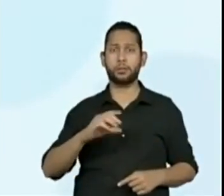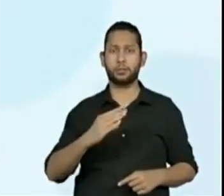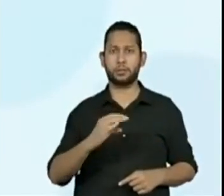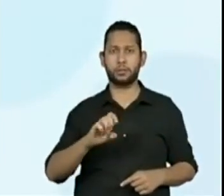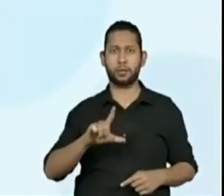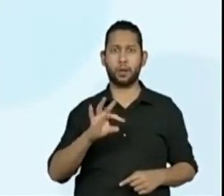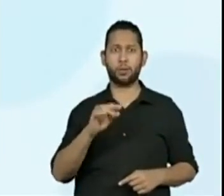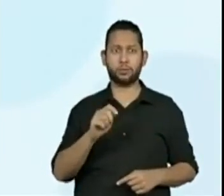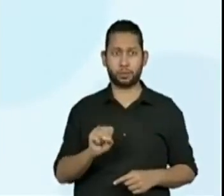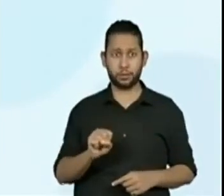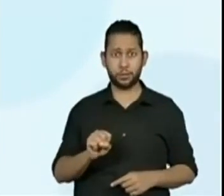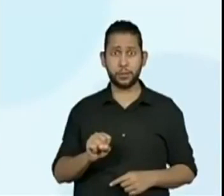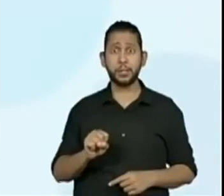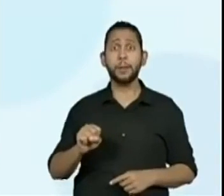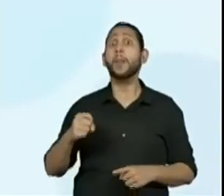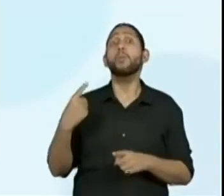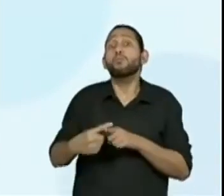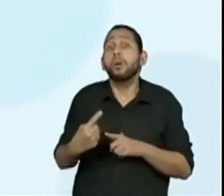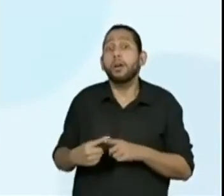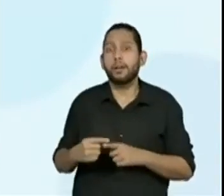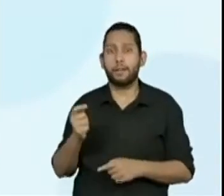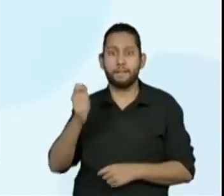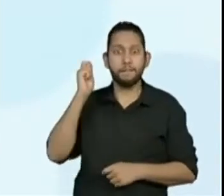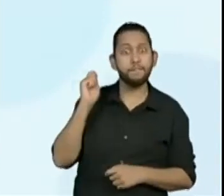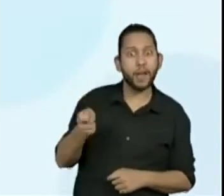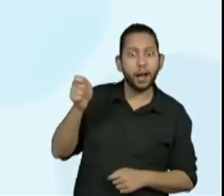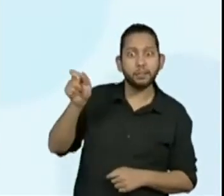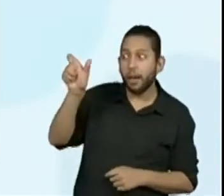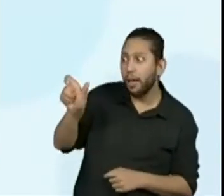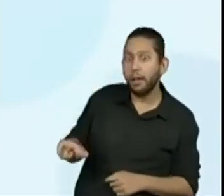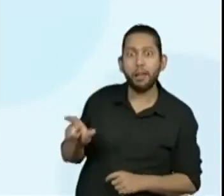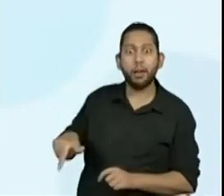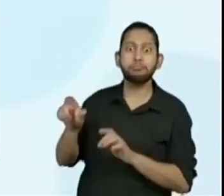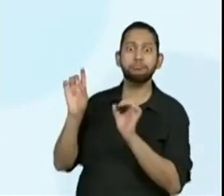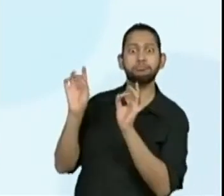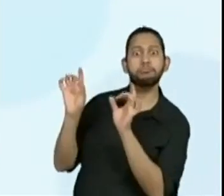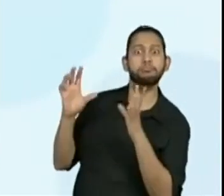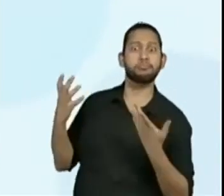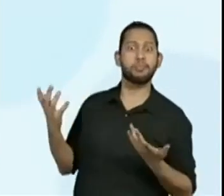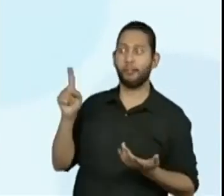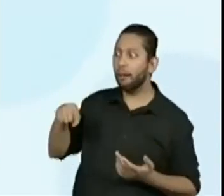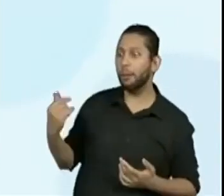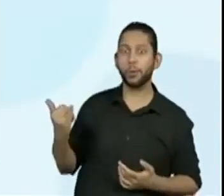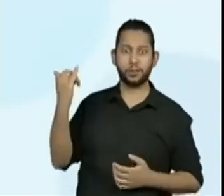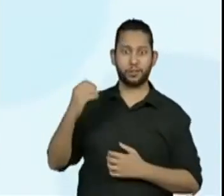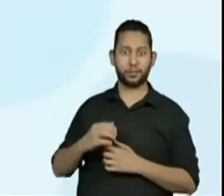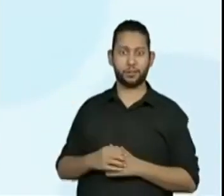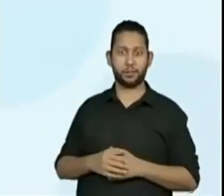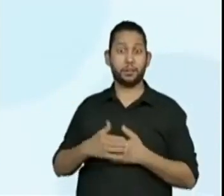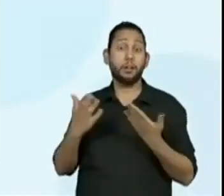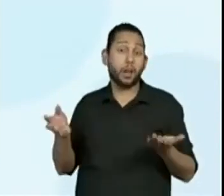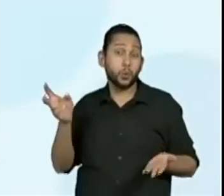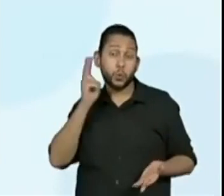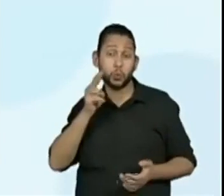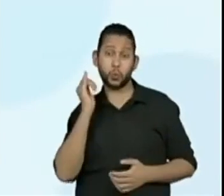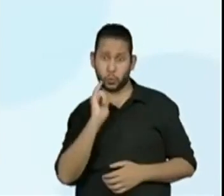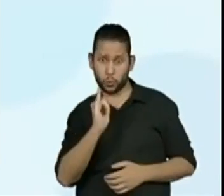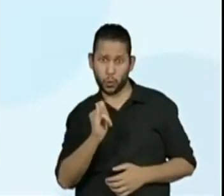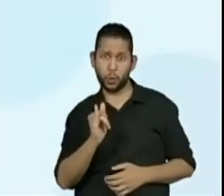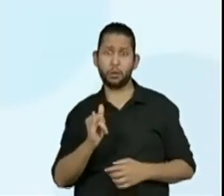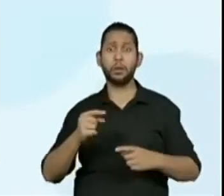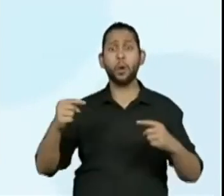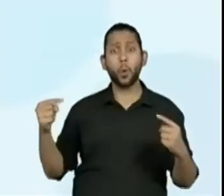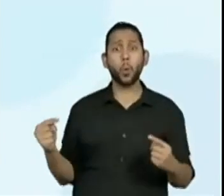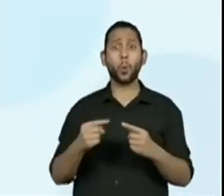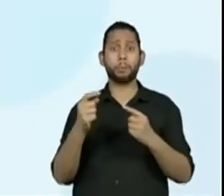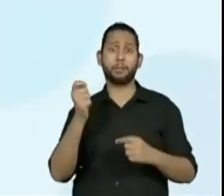ser fantástico, tem muita importância. Esses contos podem ou não contar com a